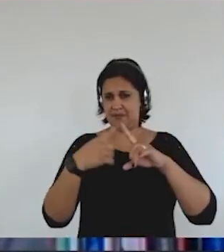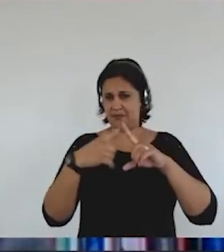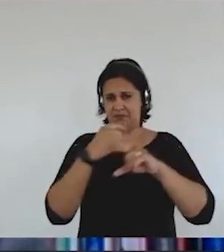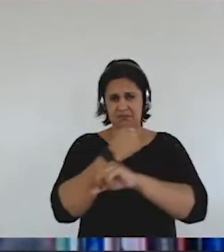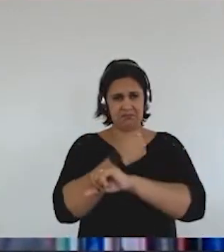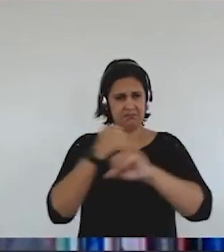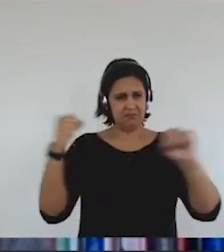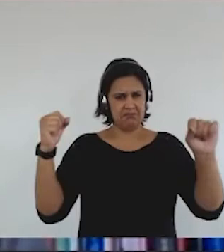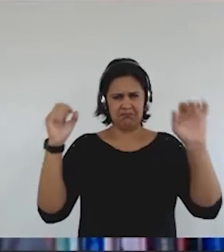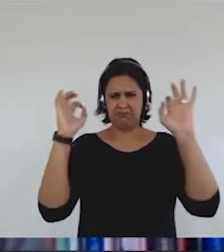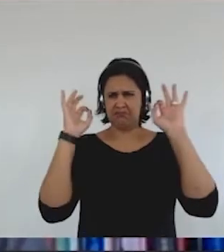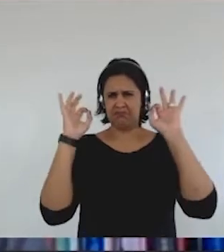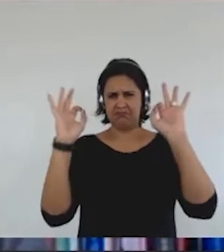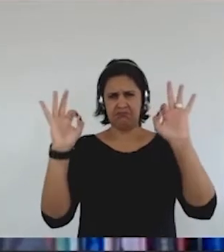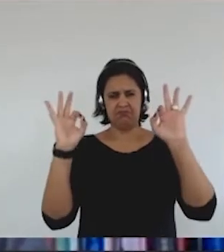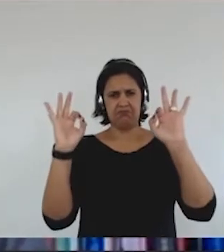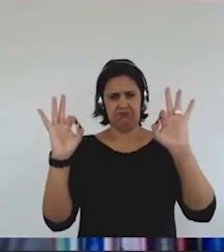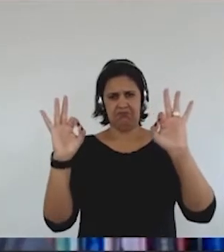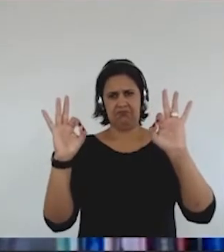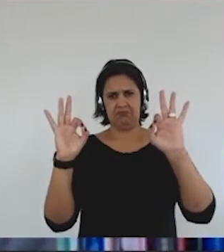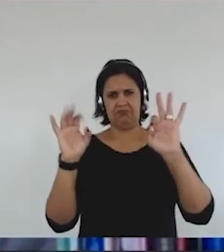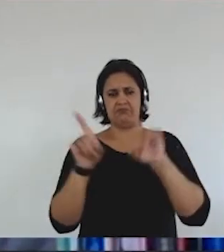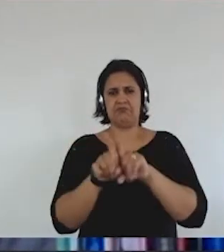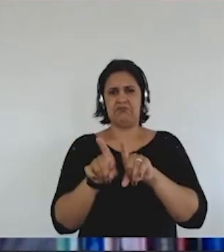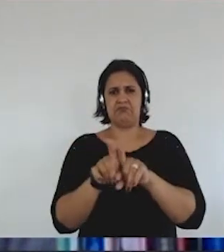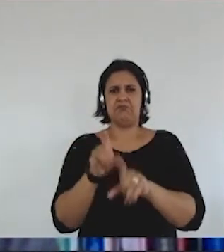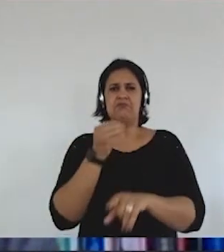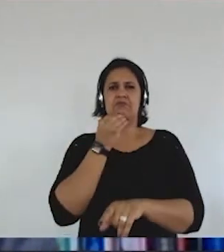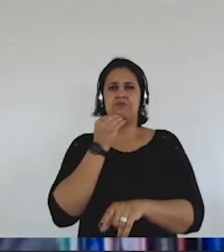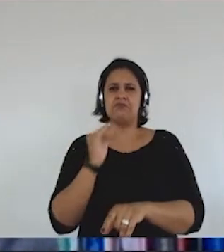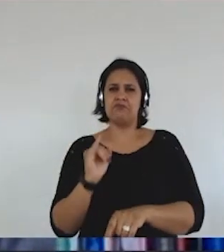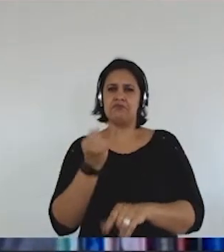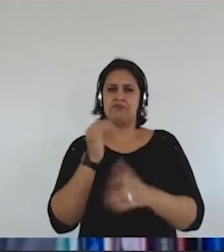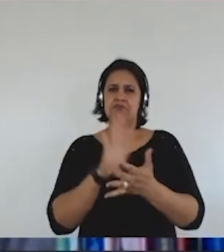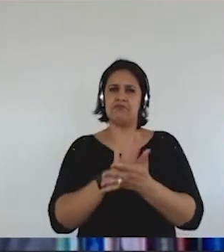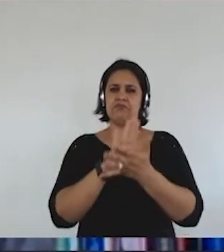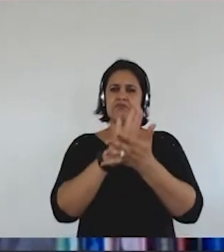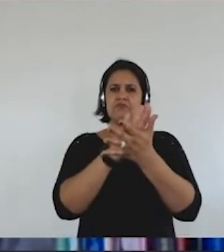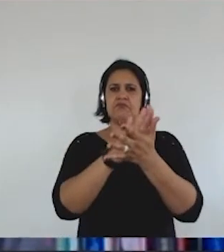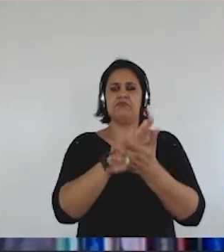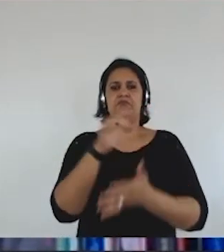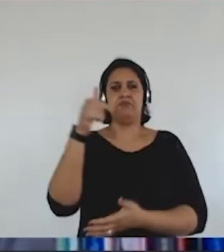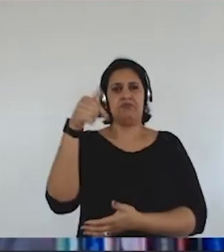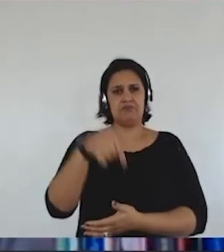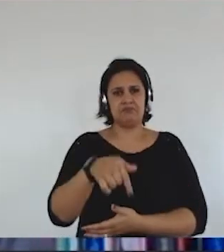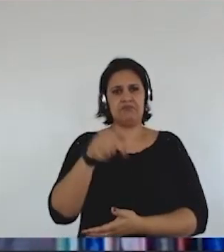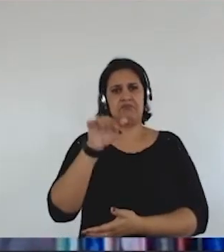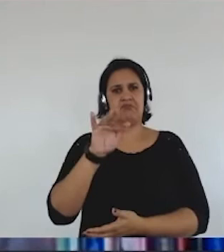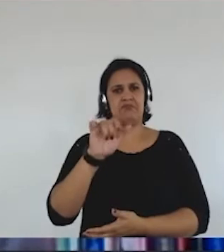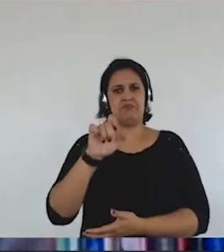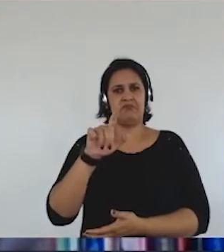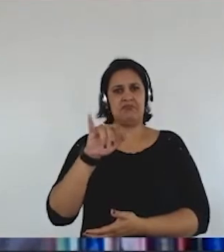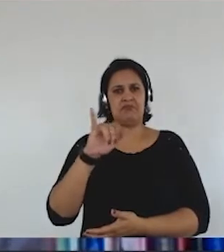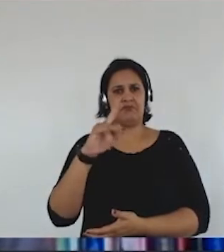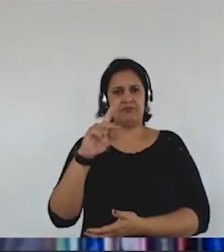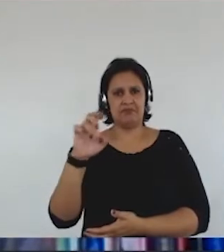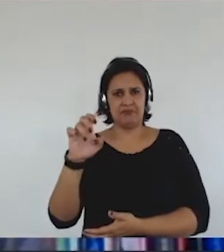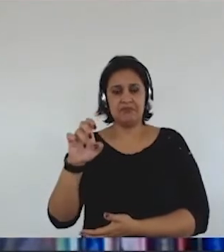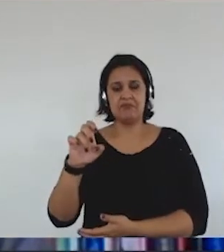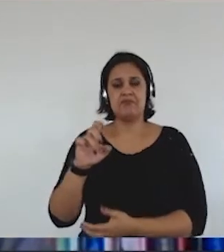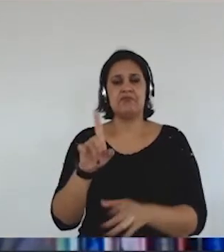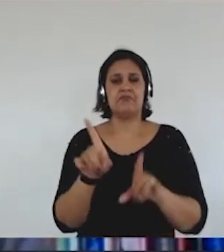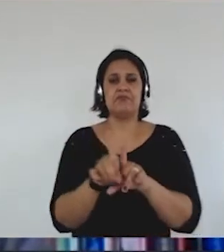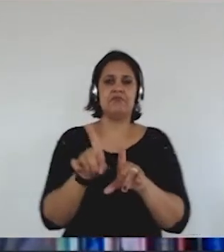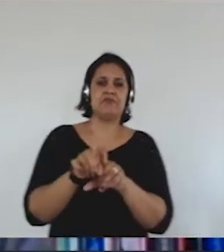evento, aproveitando, então, a oportunidade de parabenizar o nosso presidente Felipe Santa Cruz, assim como também o